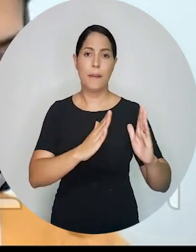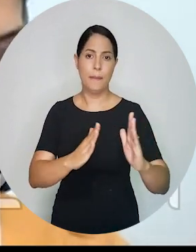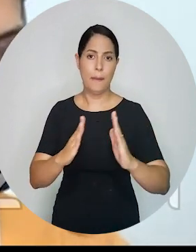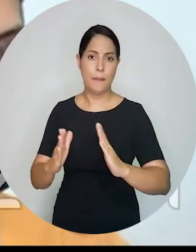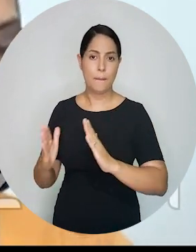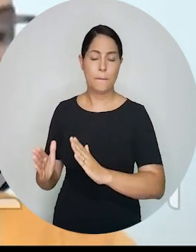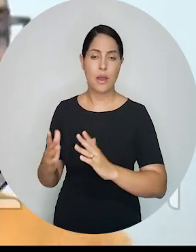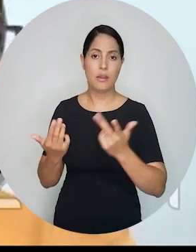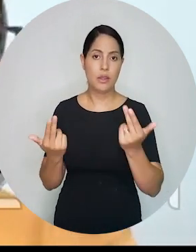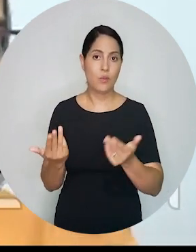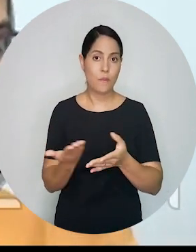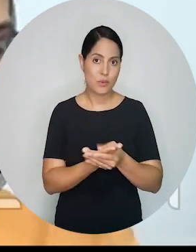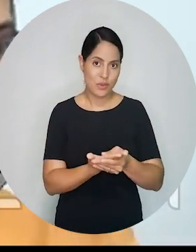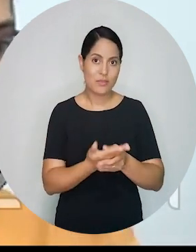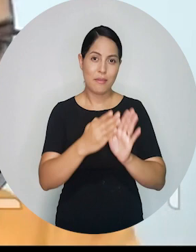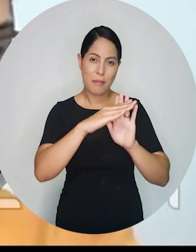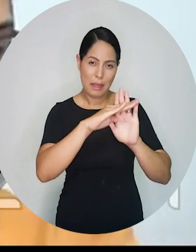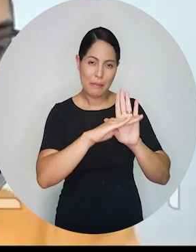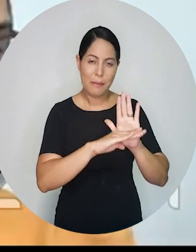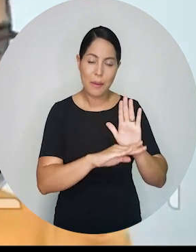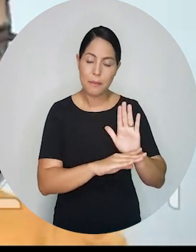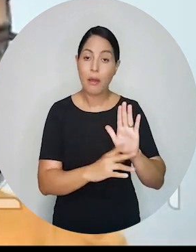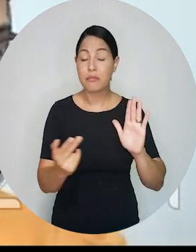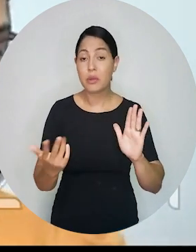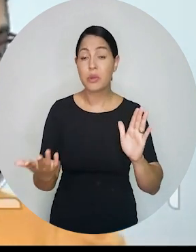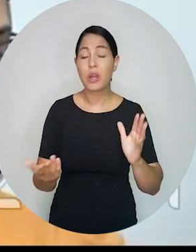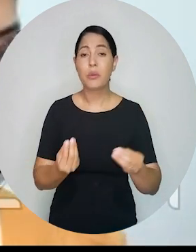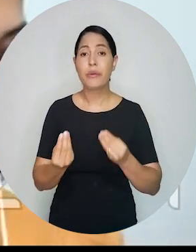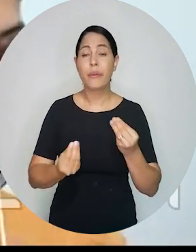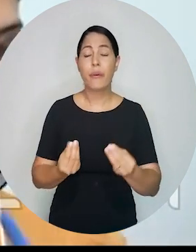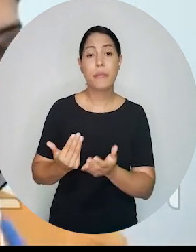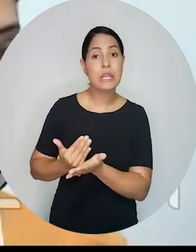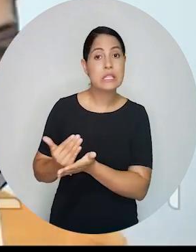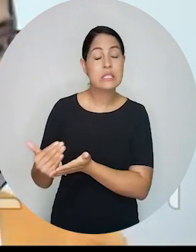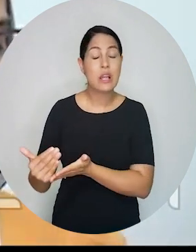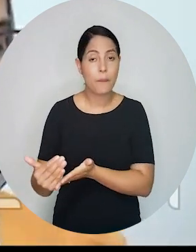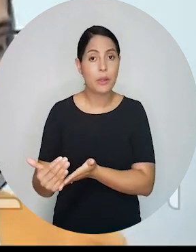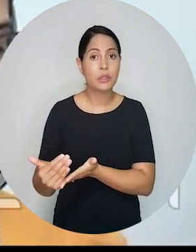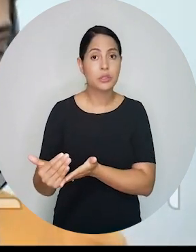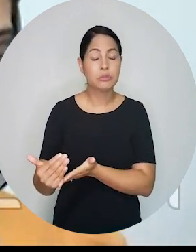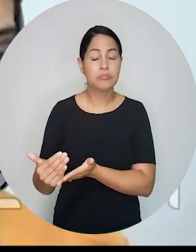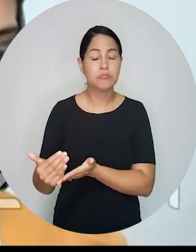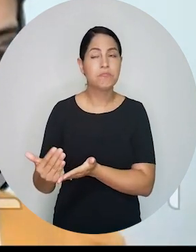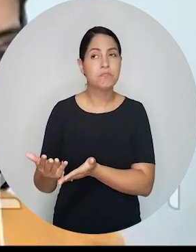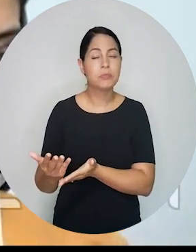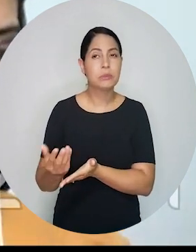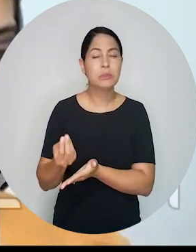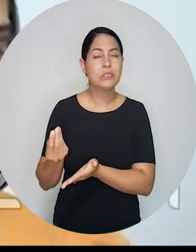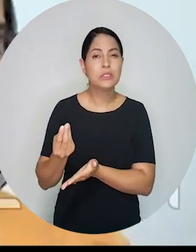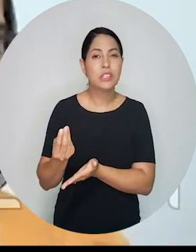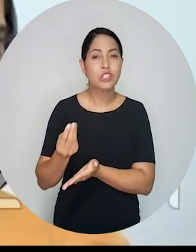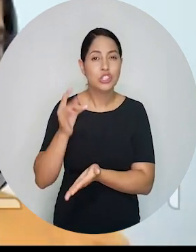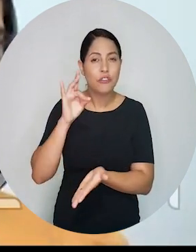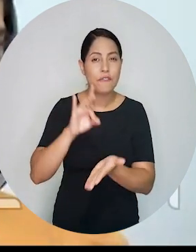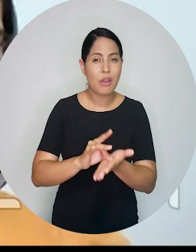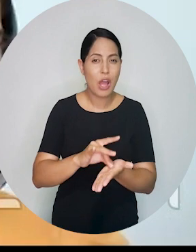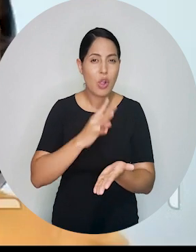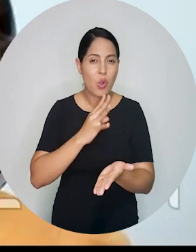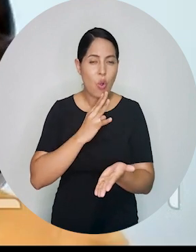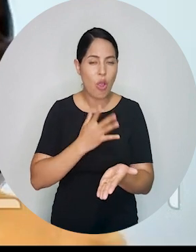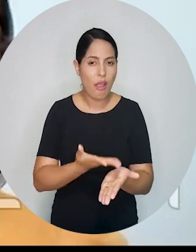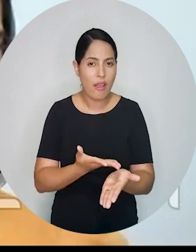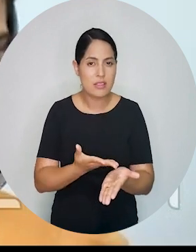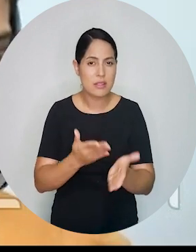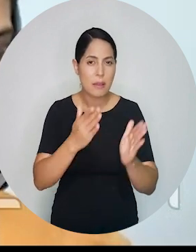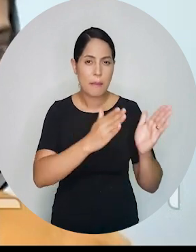viva, que não adianta só aquele momento inicial e você não conhecer realmente, não estar ali